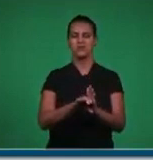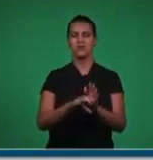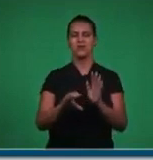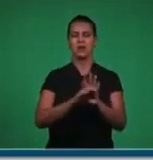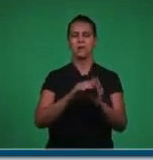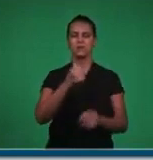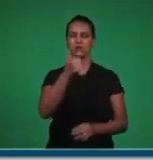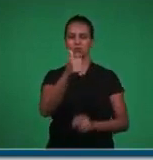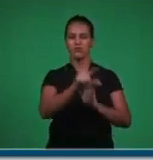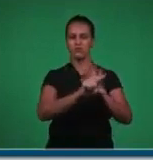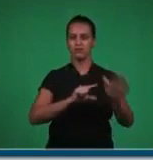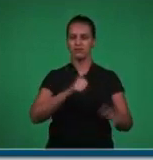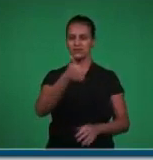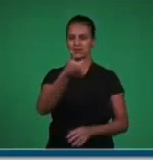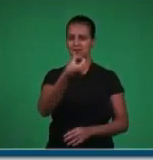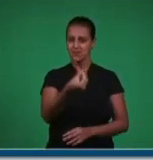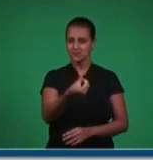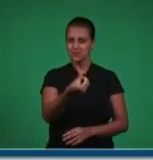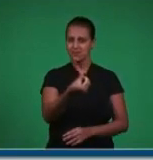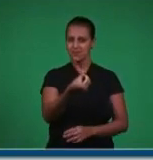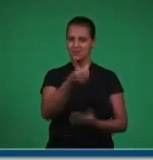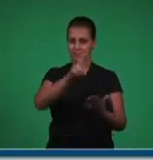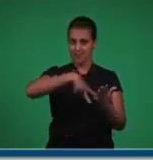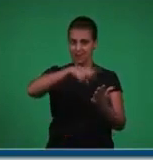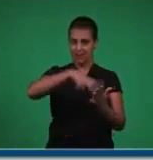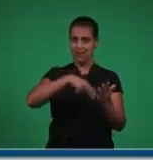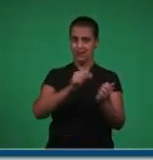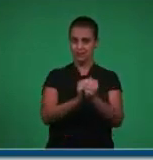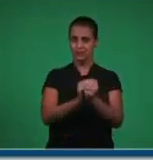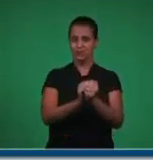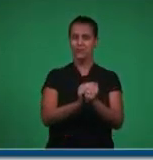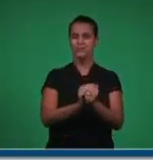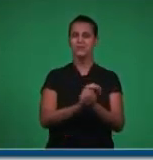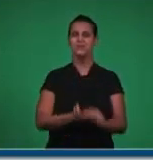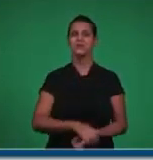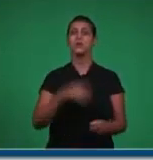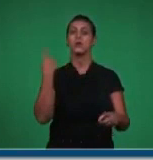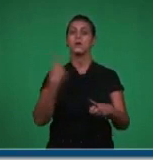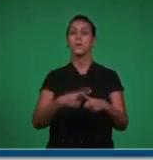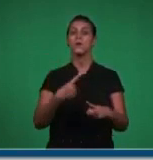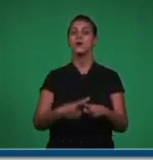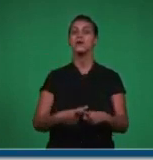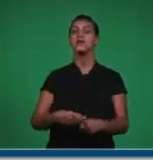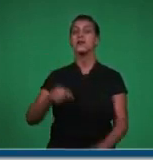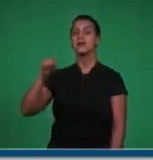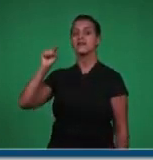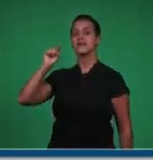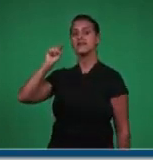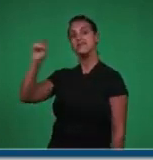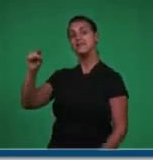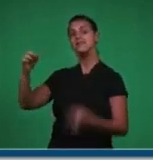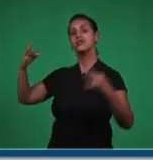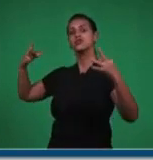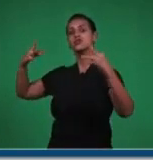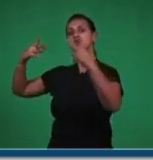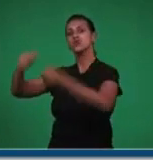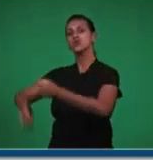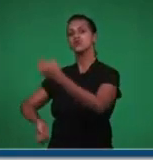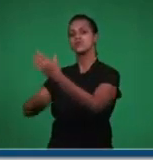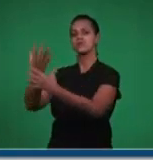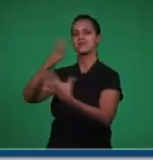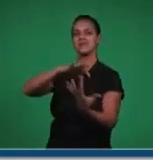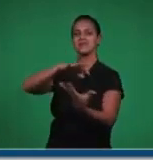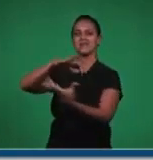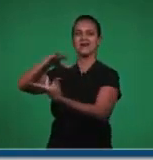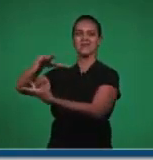16. Convido os irmãos a lerem comigo, todos juntos. Porque nele foram criadas todas as coisas que há